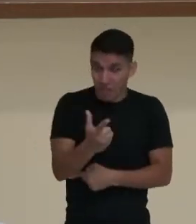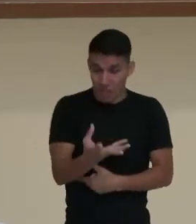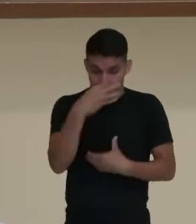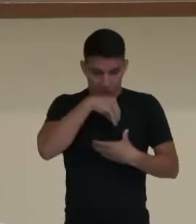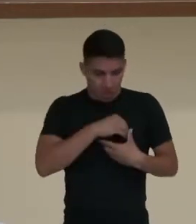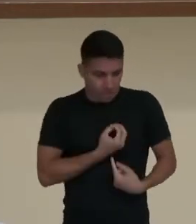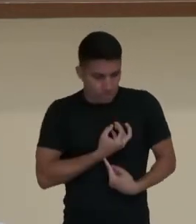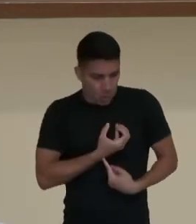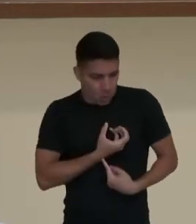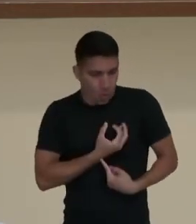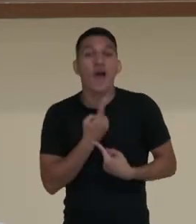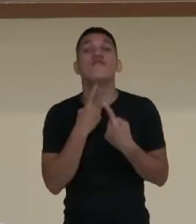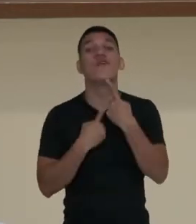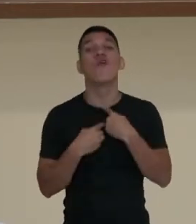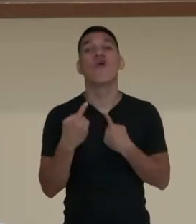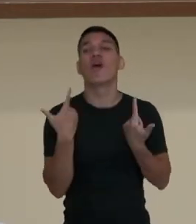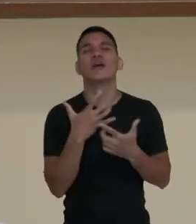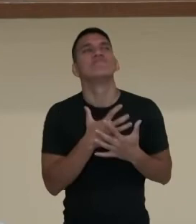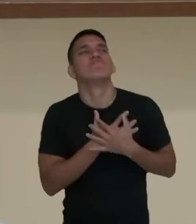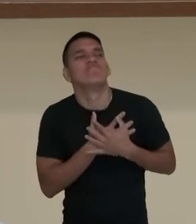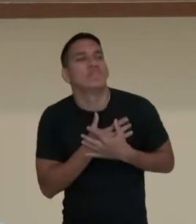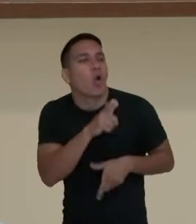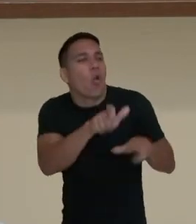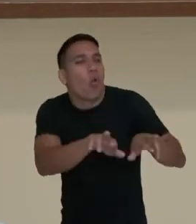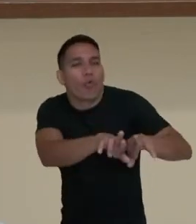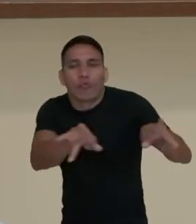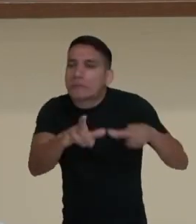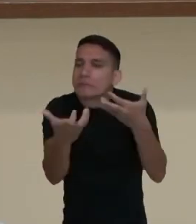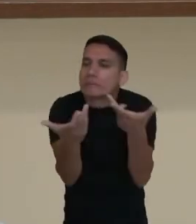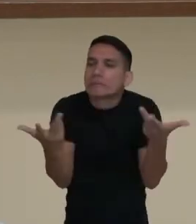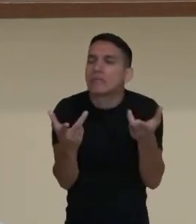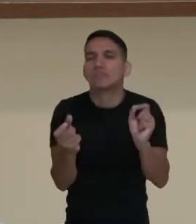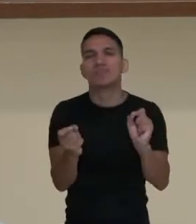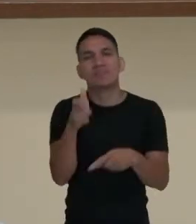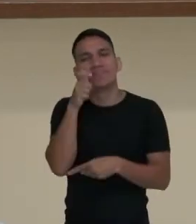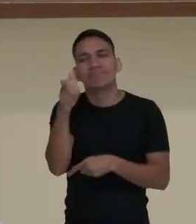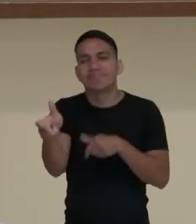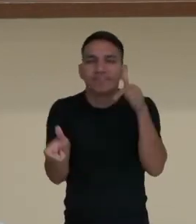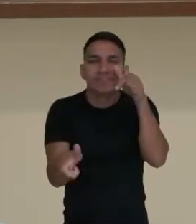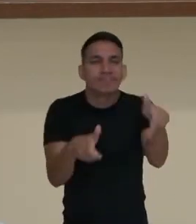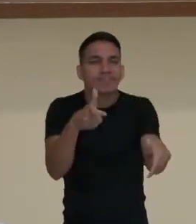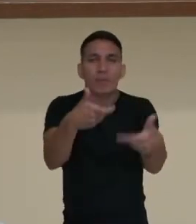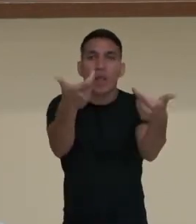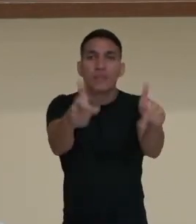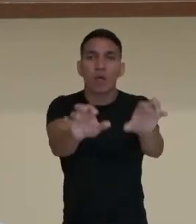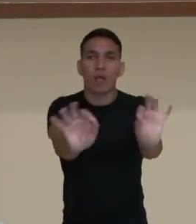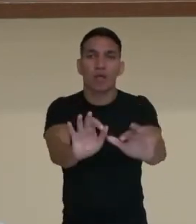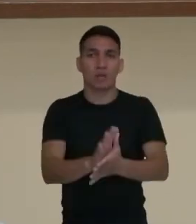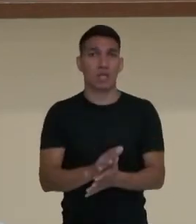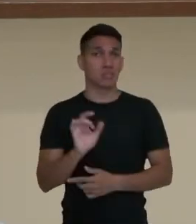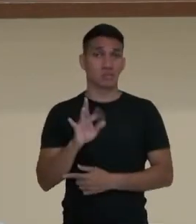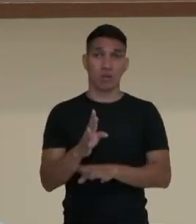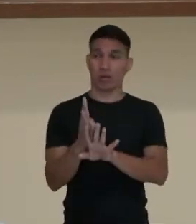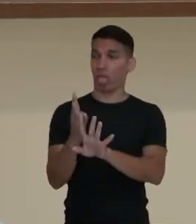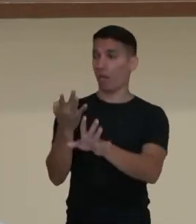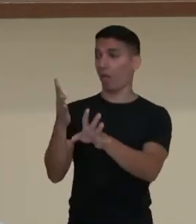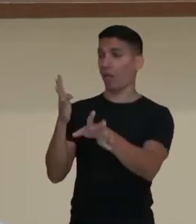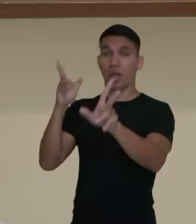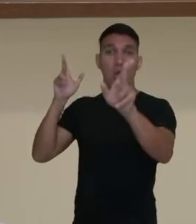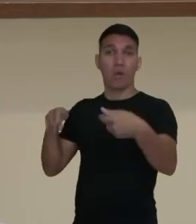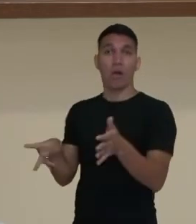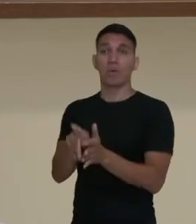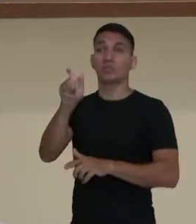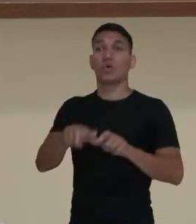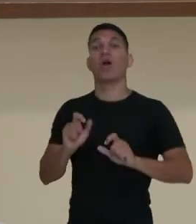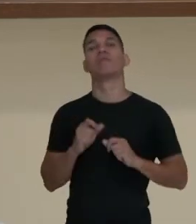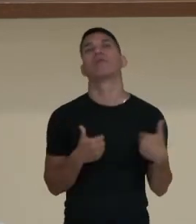do seu coração, uma paixão por alguma coisa, você vai ser desinteressado. E aí você vai ser mais um na fila. Você vai ser aquela pessoa